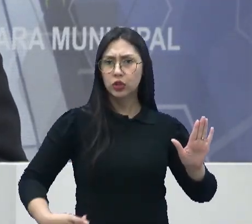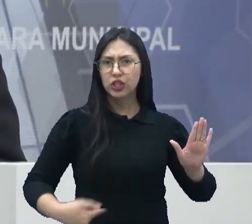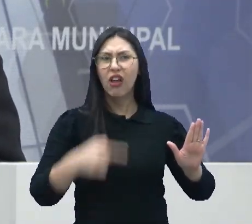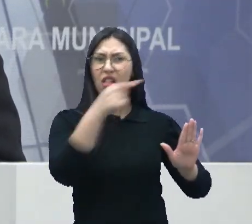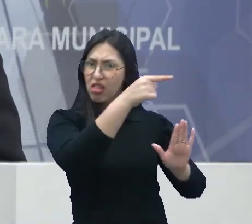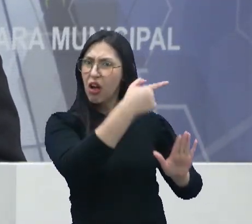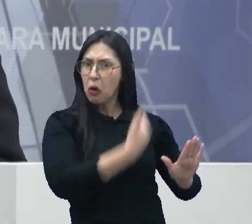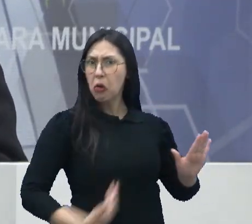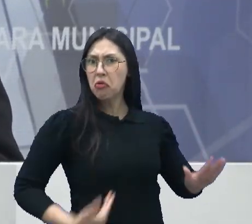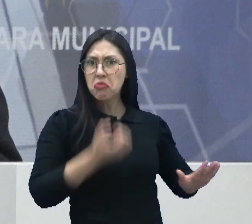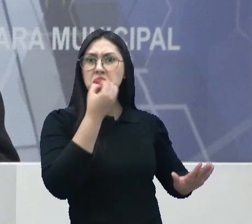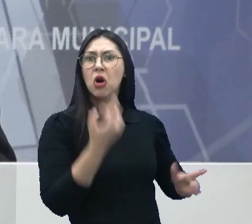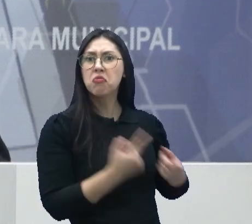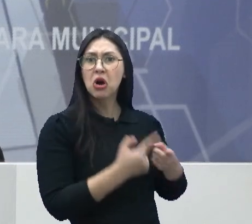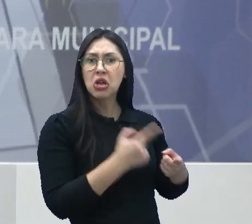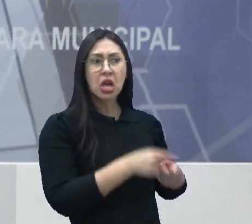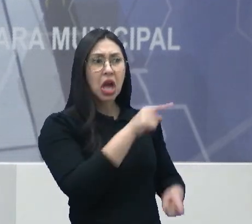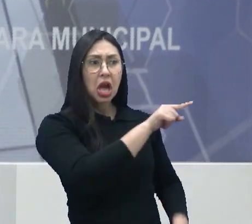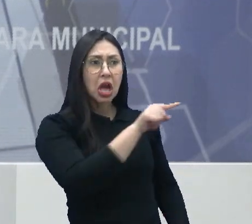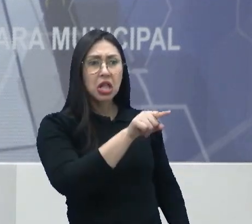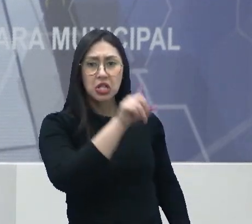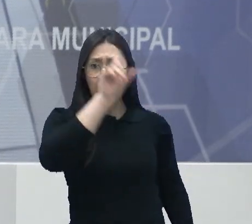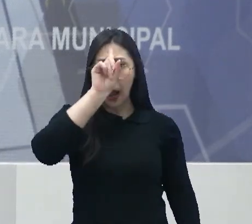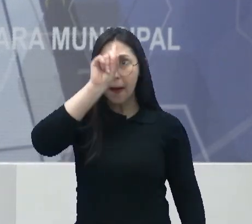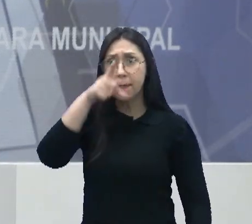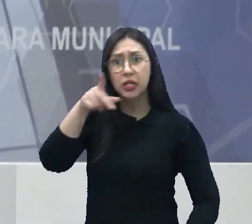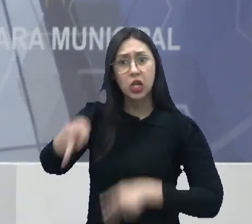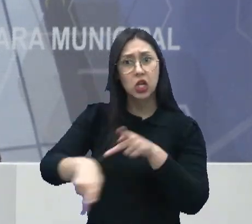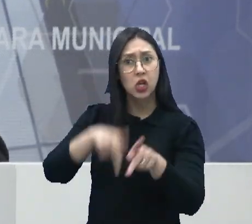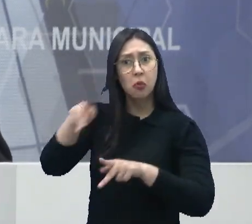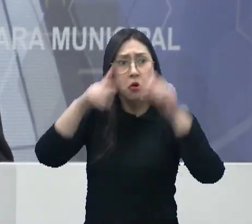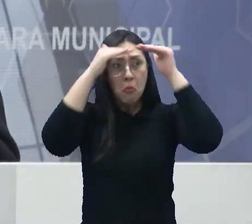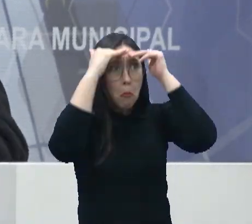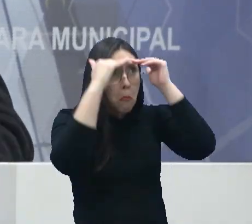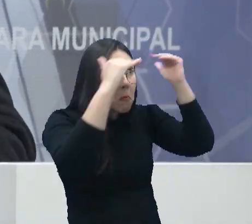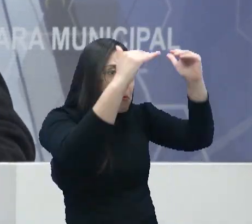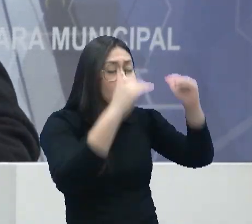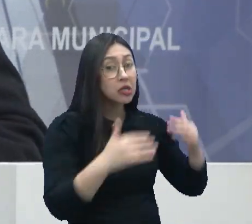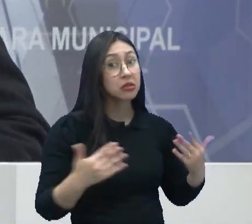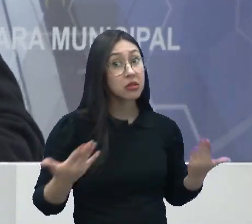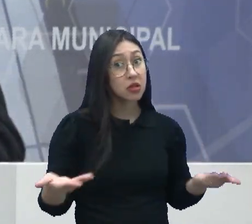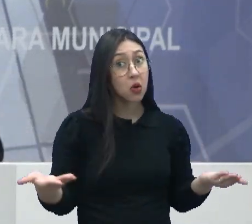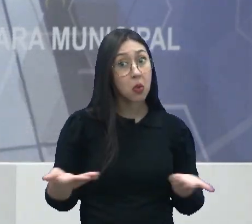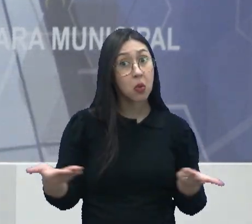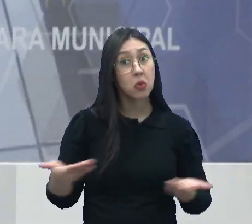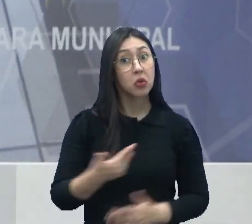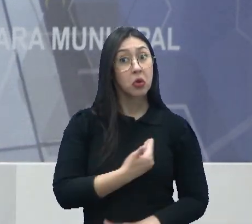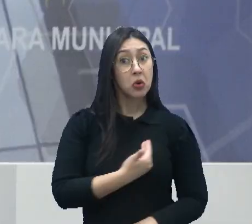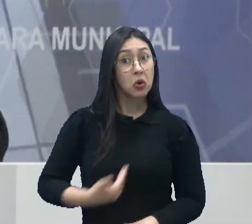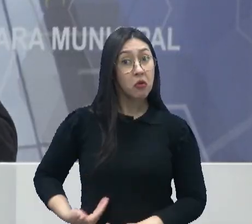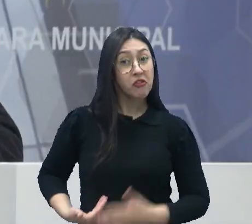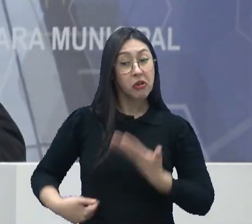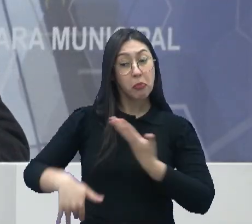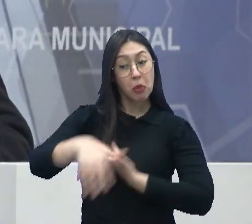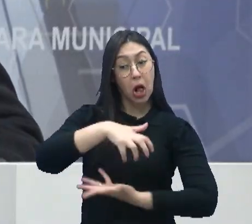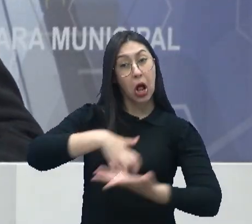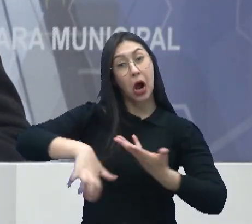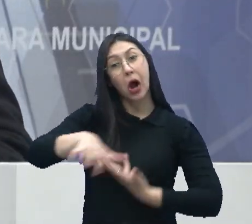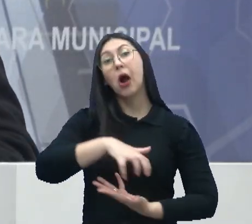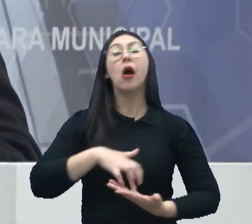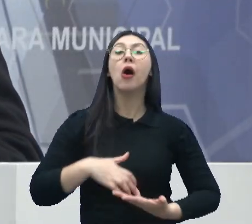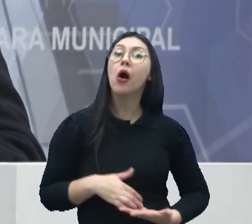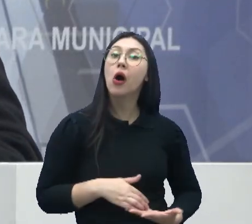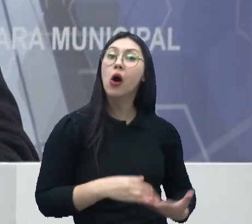o governo manda e o povo obedece. Ou seja, o atual governo, ou melhor, o atual desgoverno, se alia a ditaduras. Do